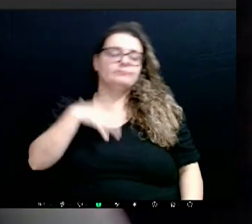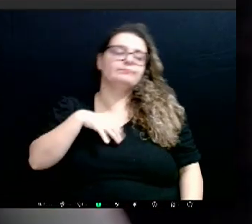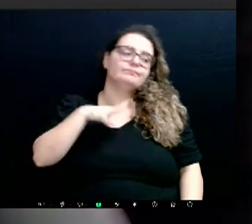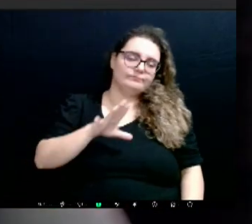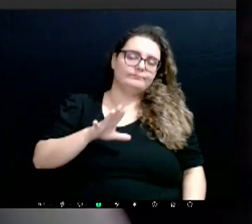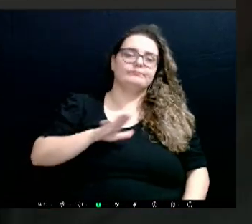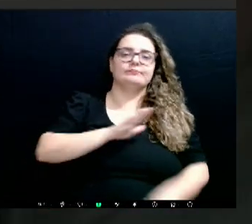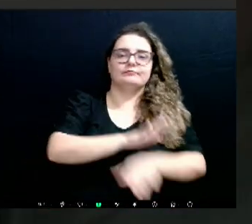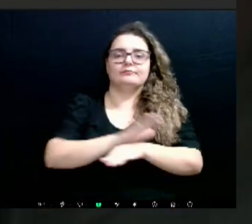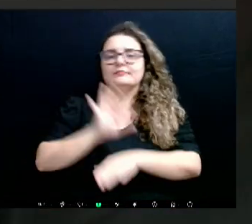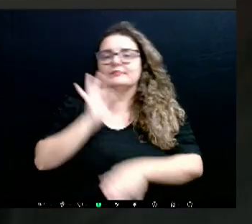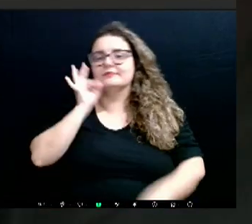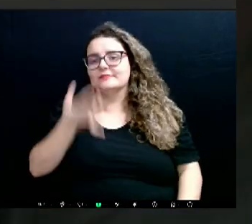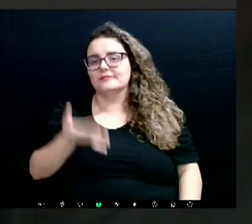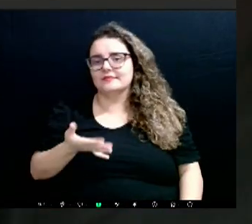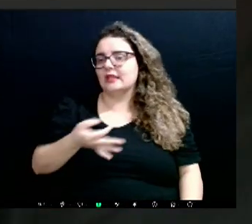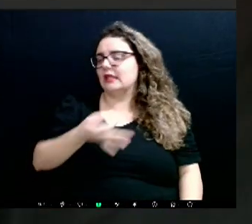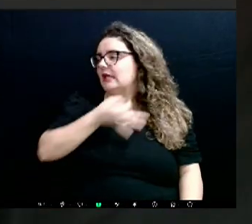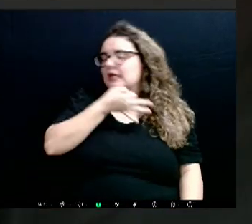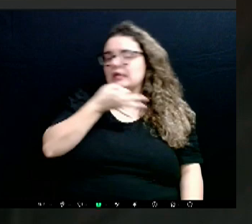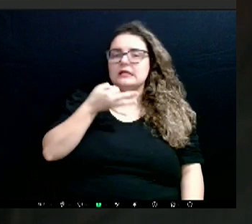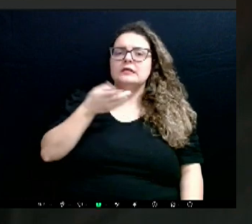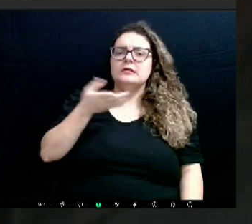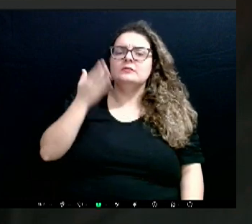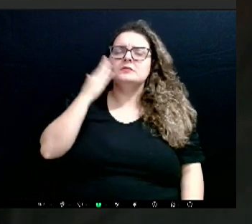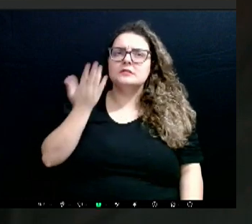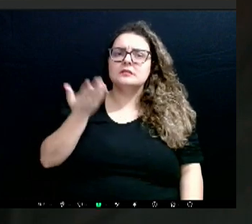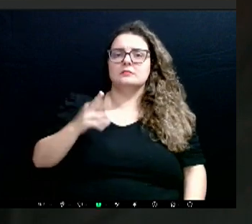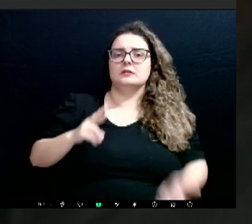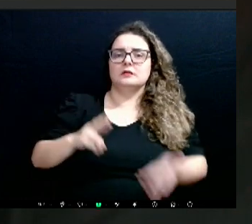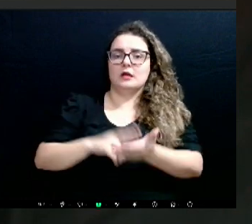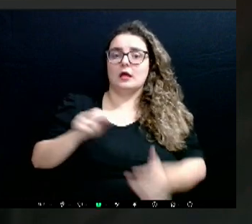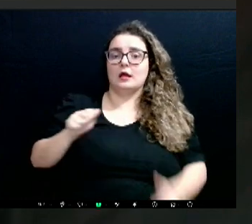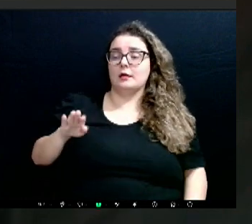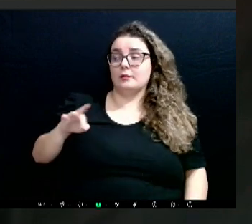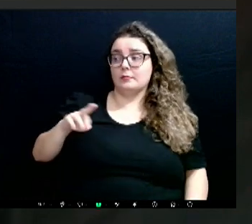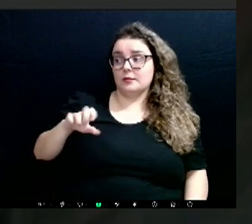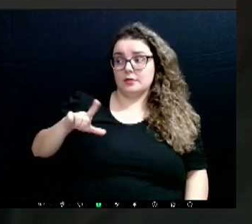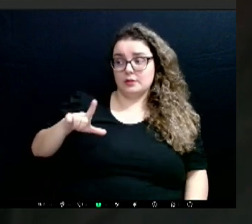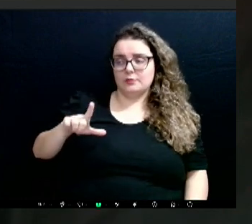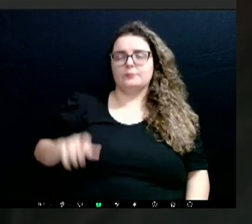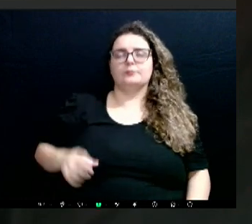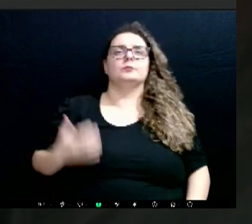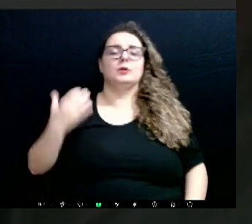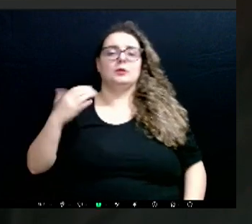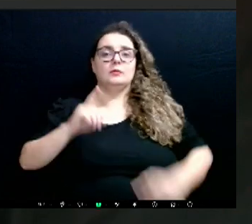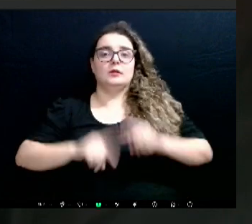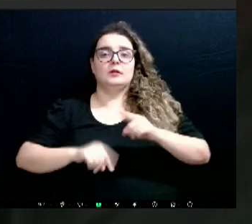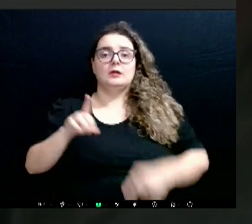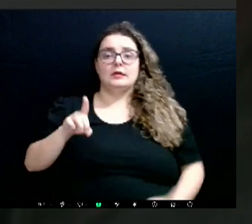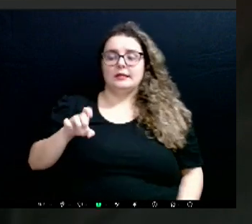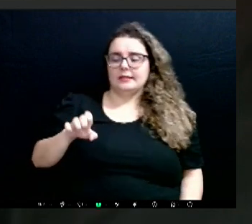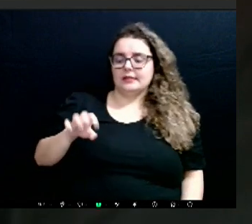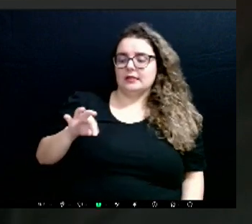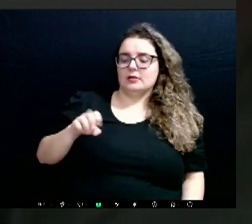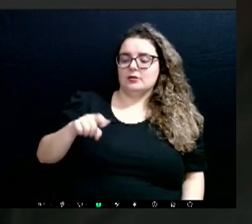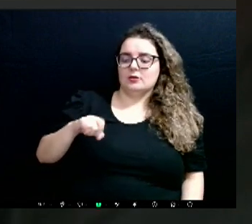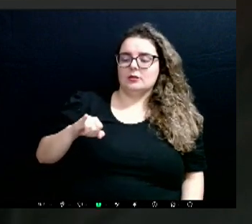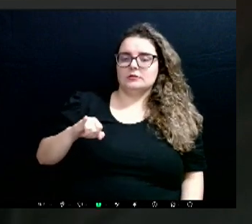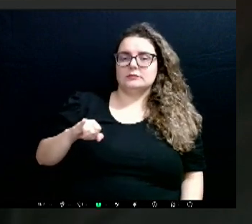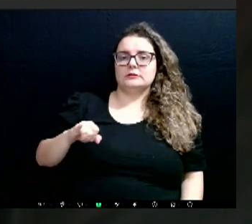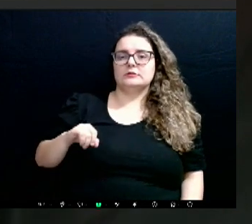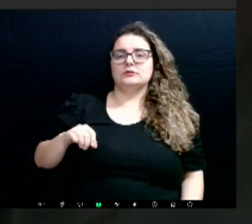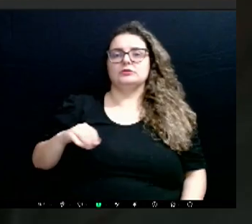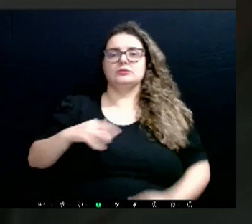imediata. Excelente. Você sabe que a revista Abril publicou uma matéria com o título Detox Digital vira tendência